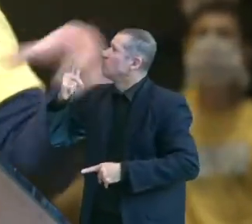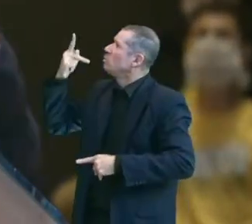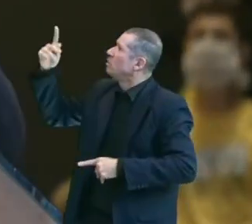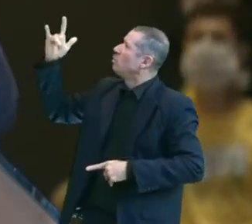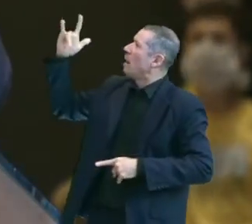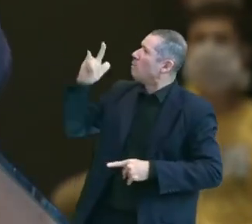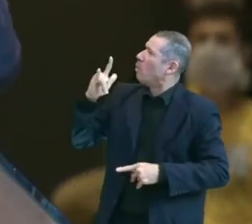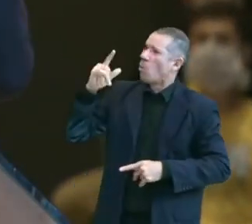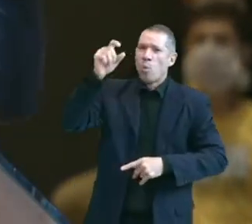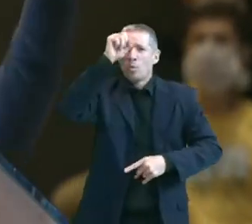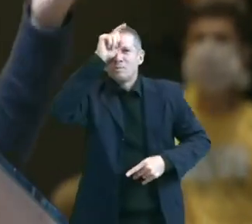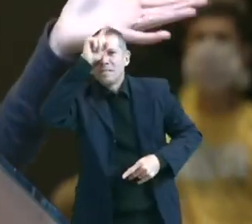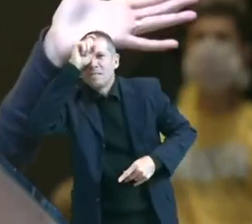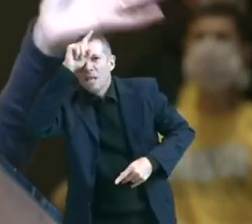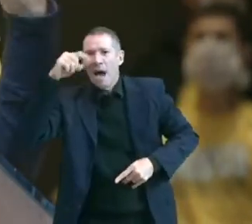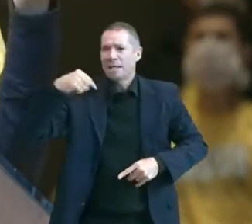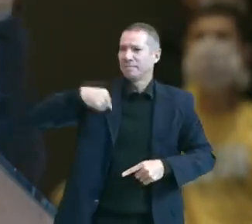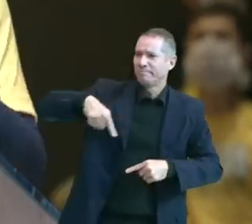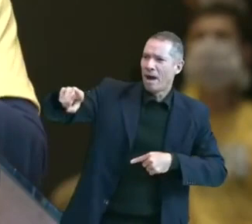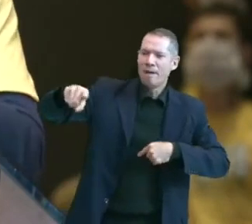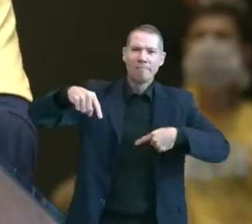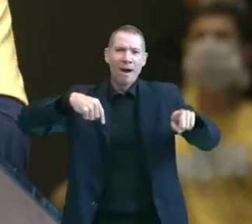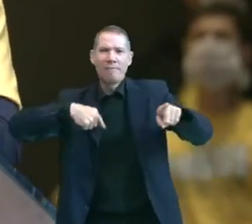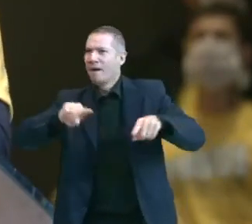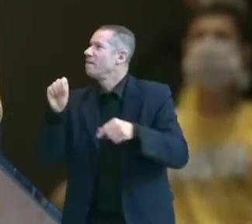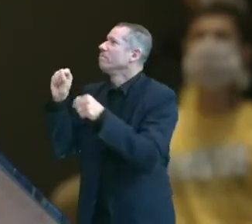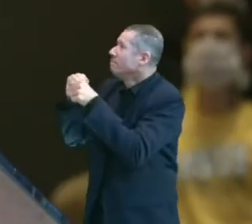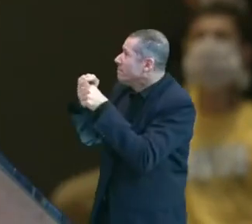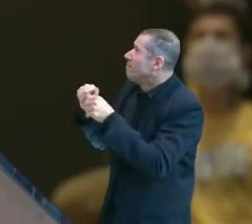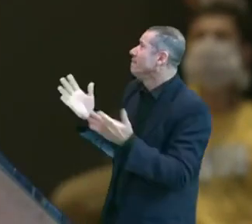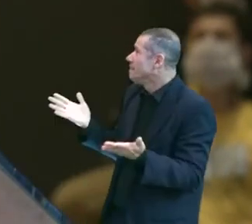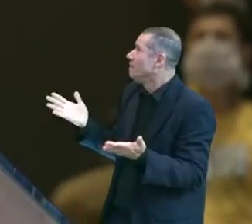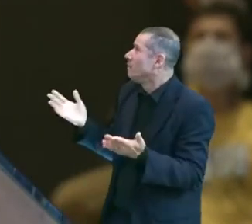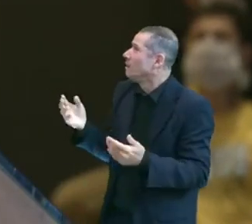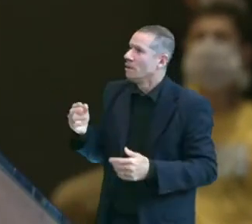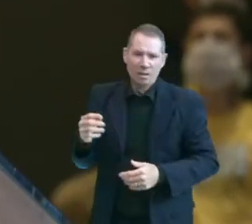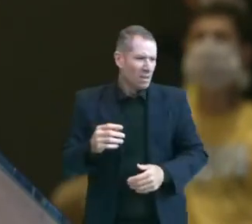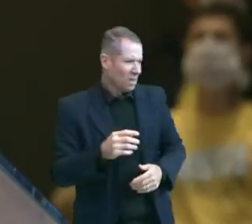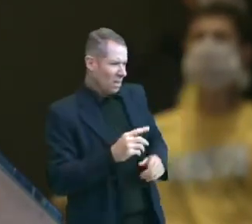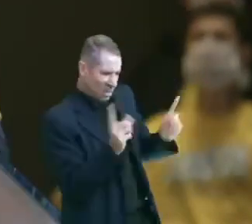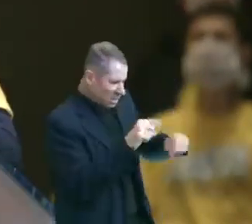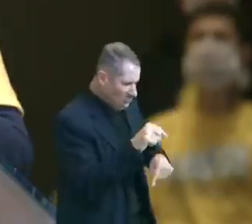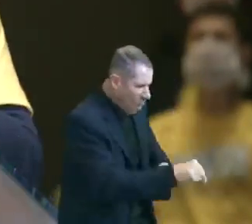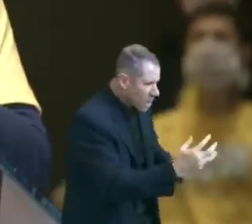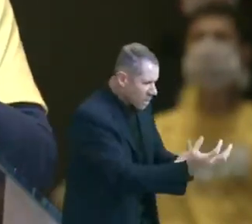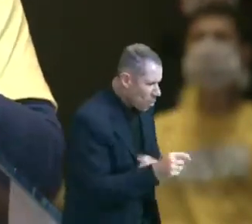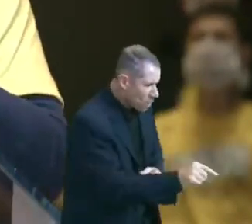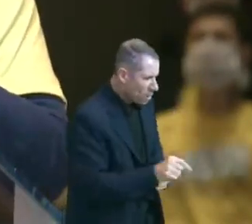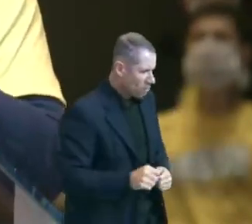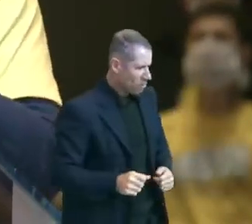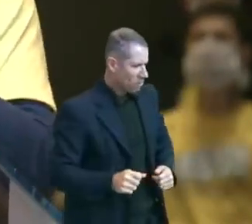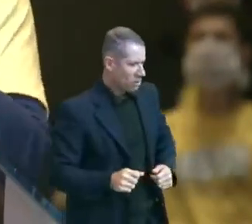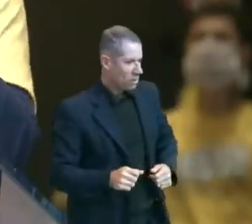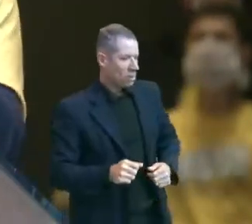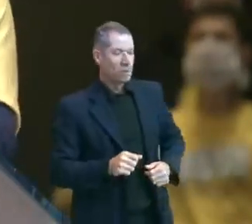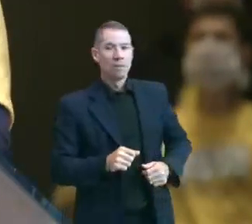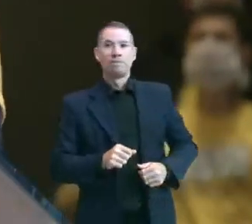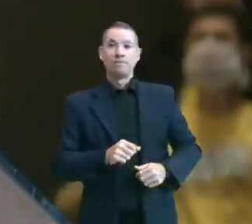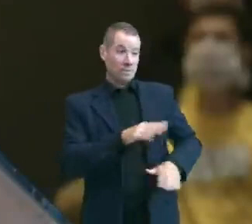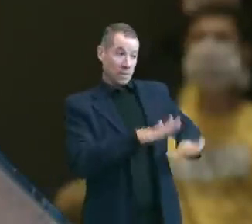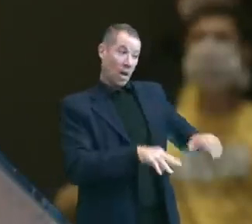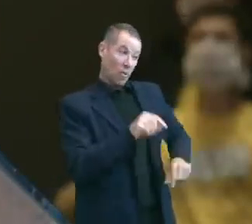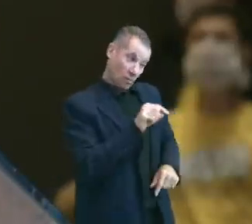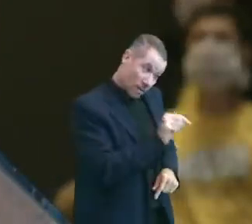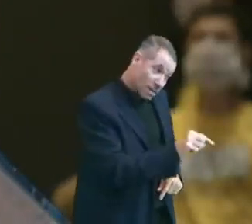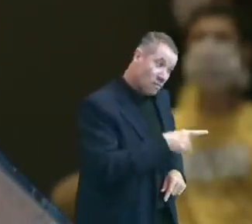nos hospitais. A gente está saindo, a gente está fazendo as coisas. E ele disse, mas não é aqui que eu te quero. Talvez você